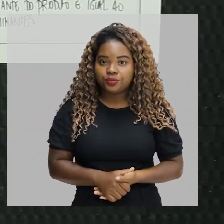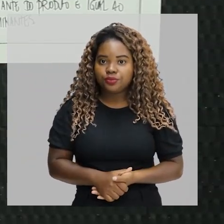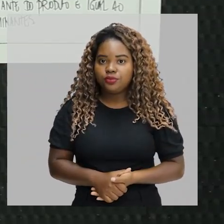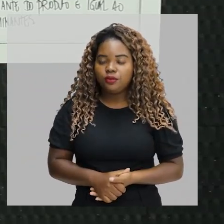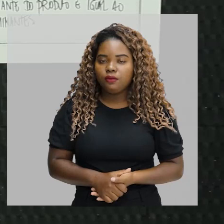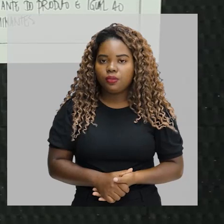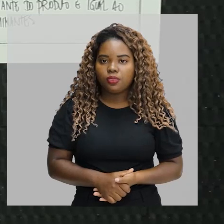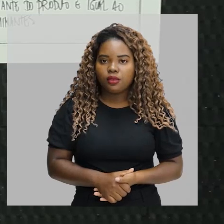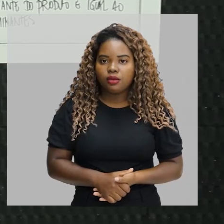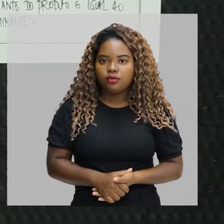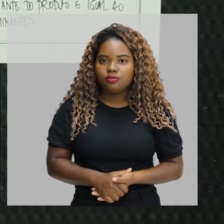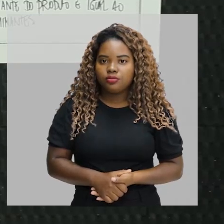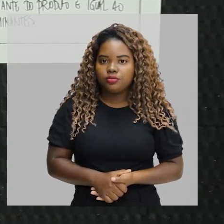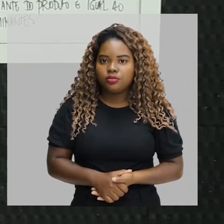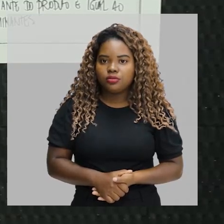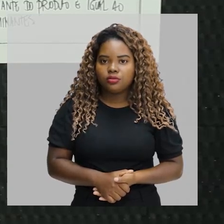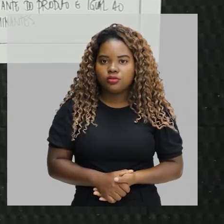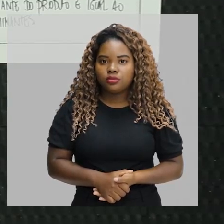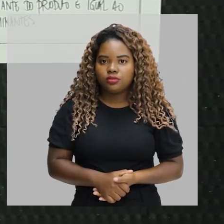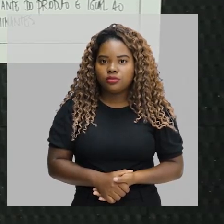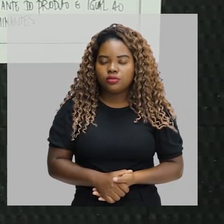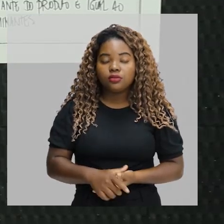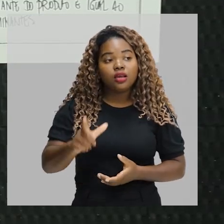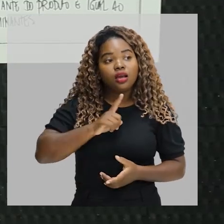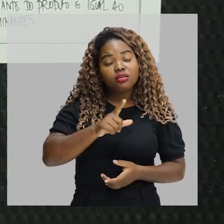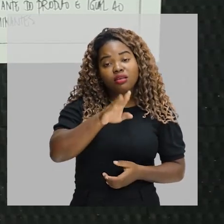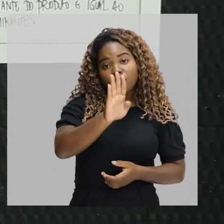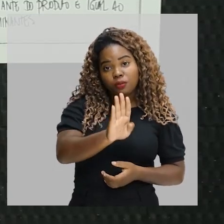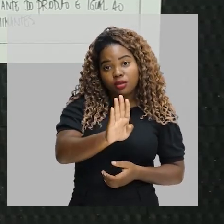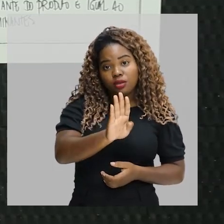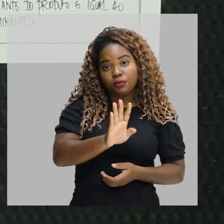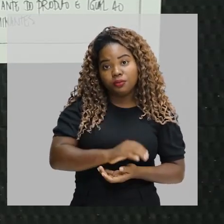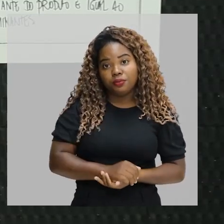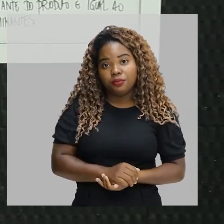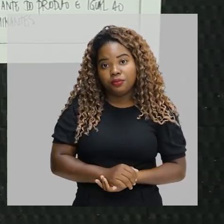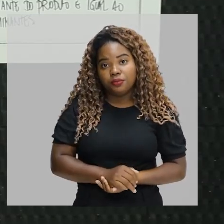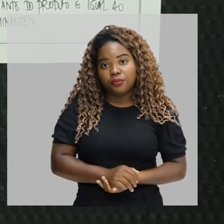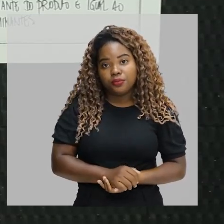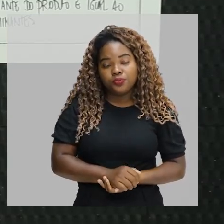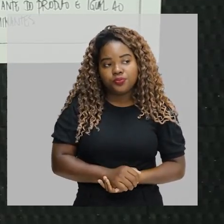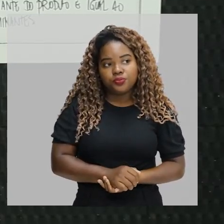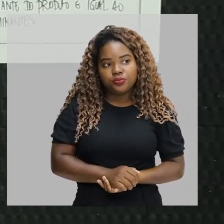Certo? Beleza? E eu tenho aqui uma matriz B